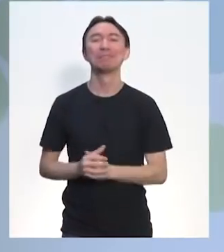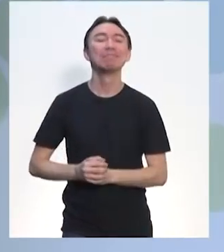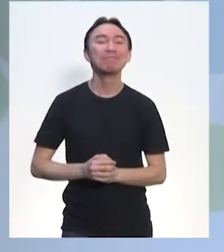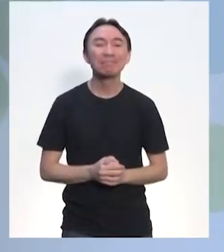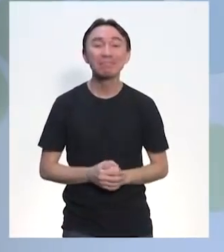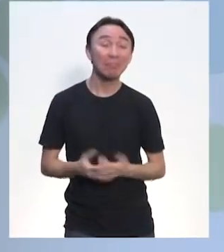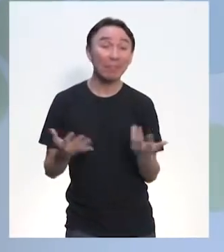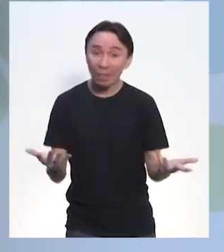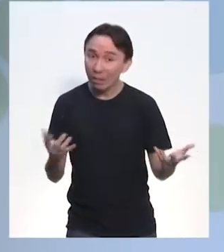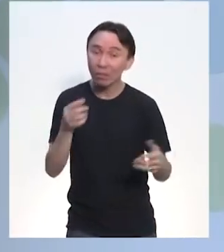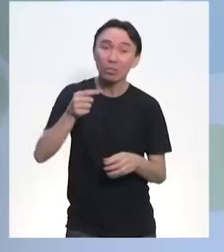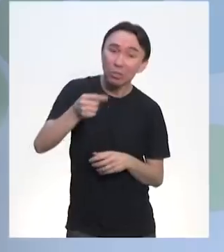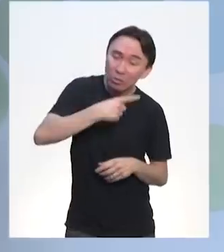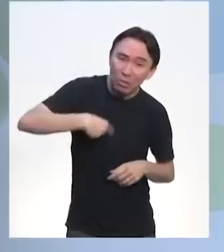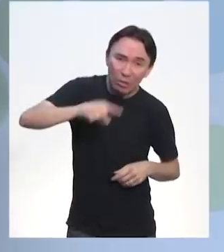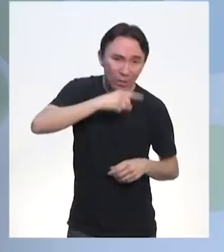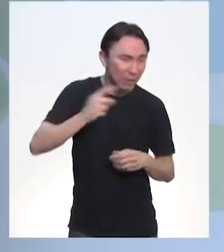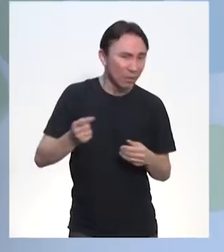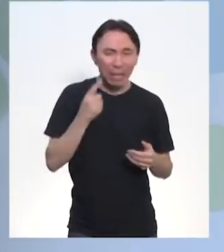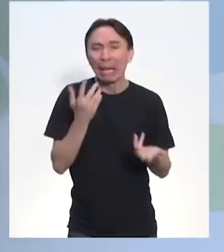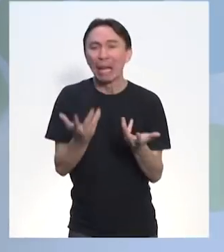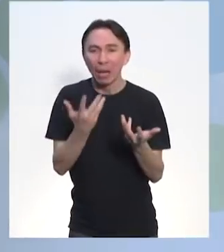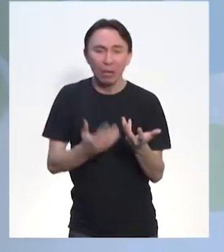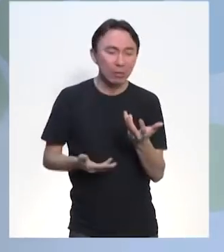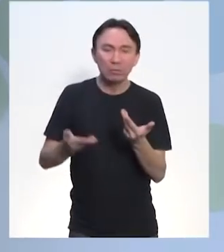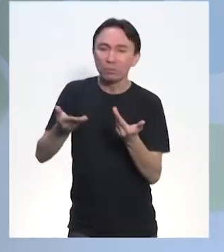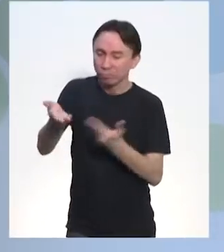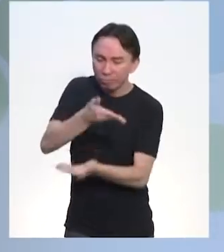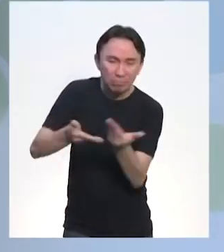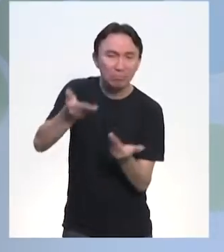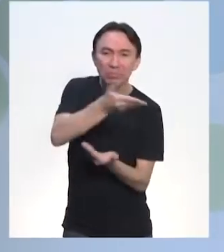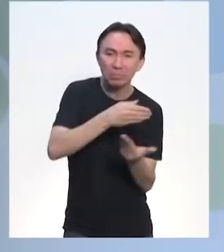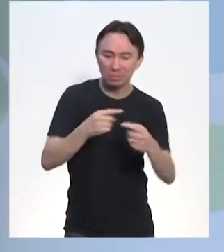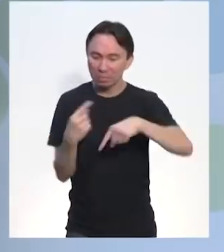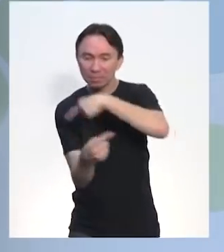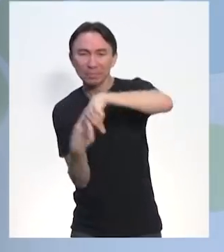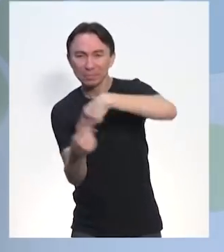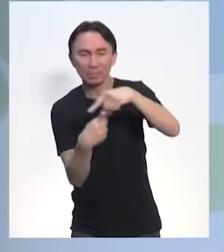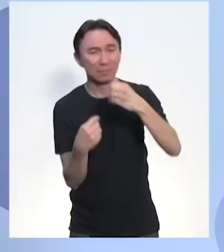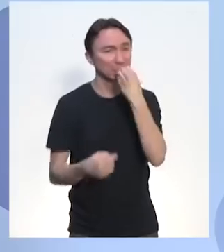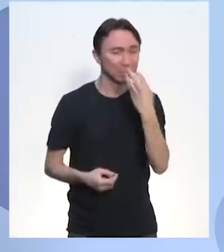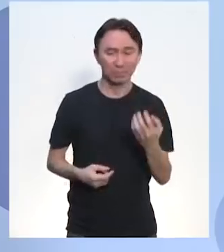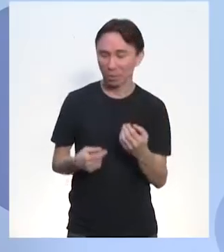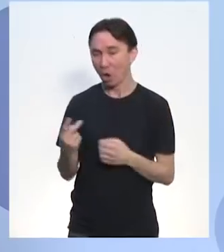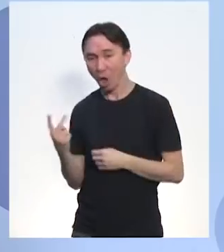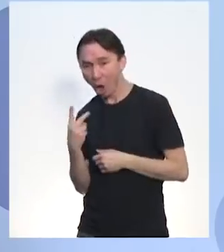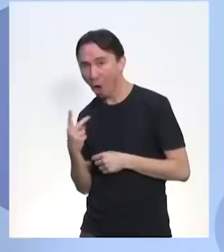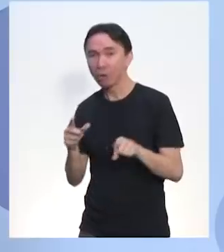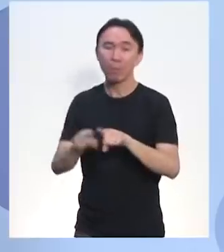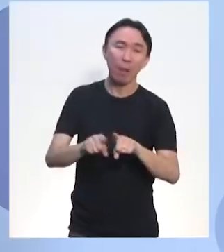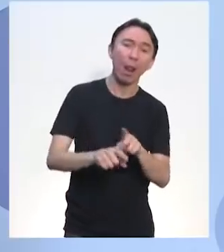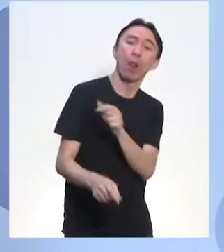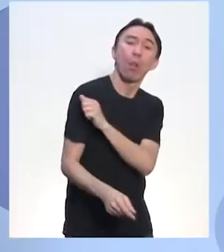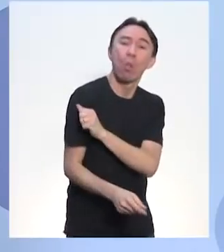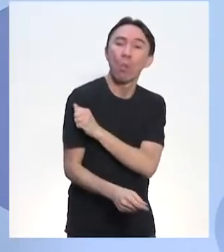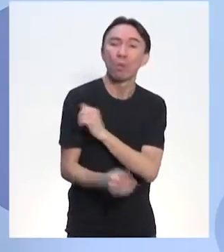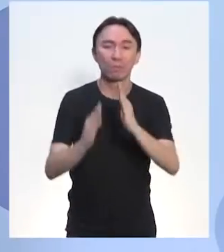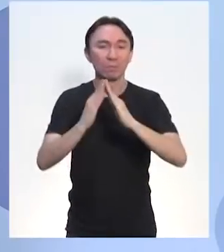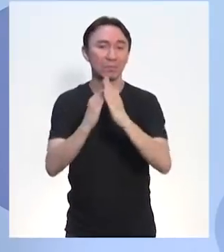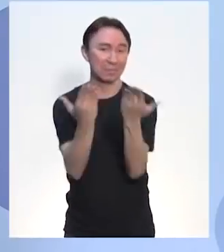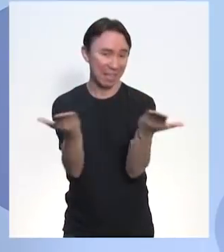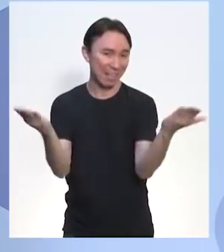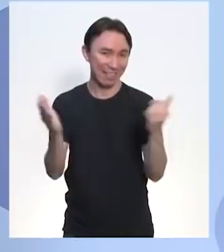gente conseguir ter uma interação maior entre nós e os alunos lá de casa, né? Exatamente, é tornar essa distância